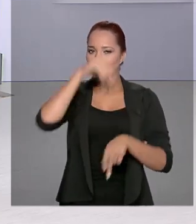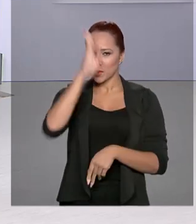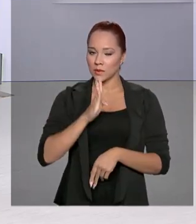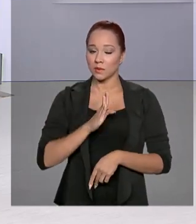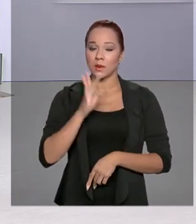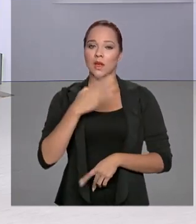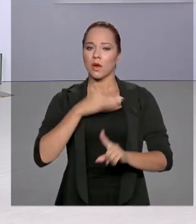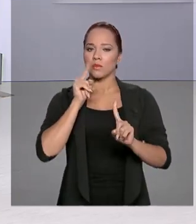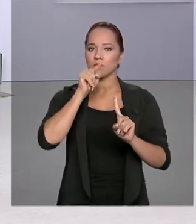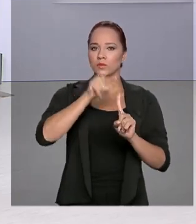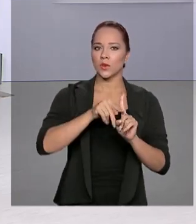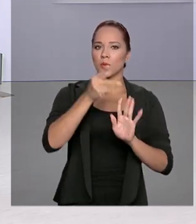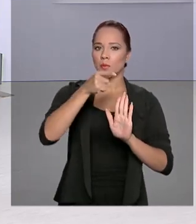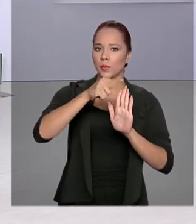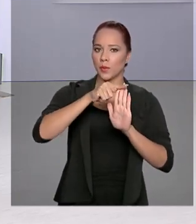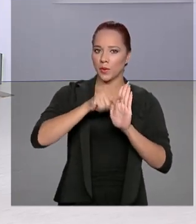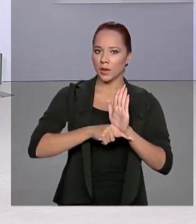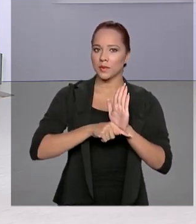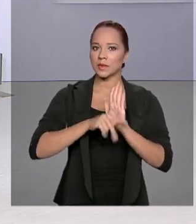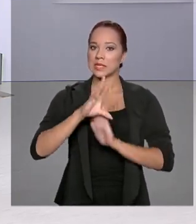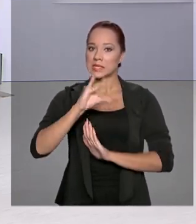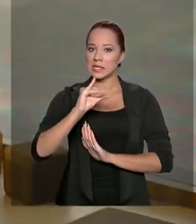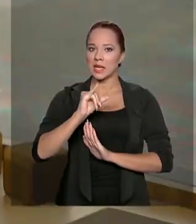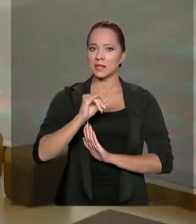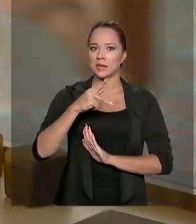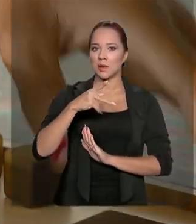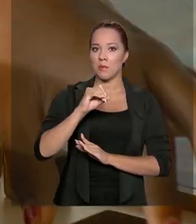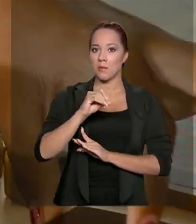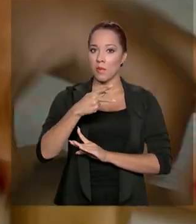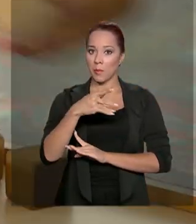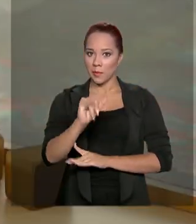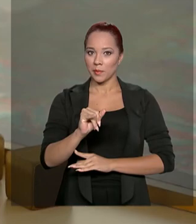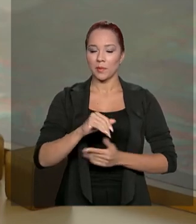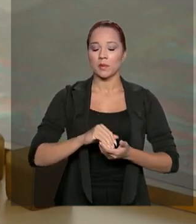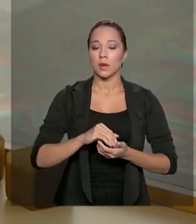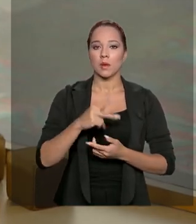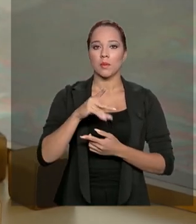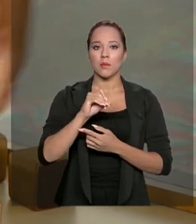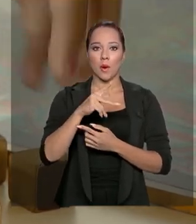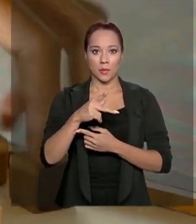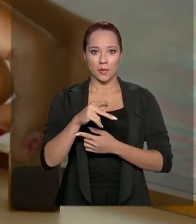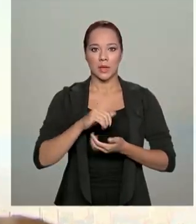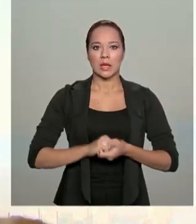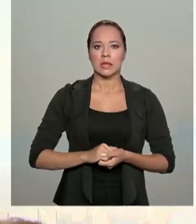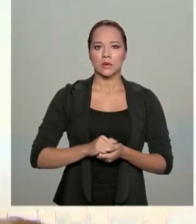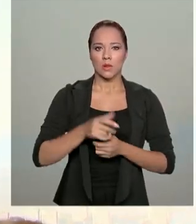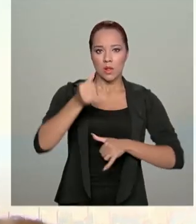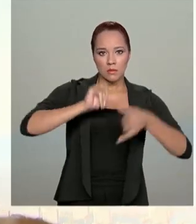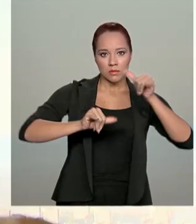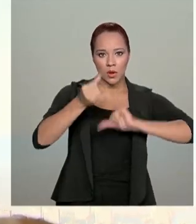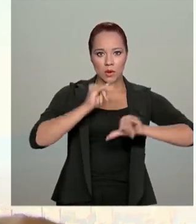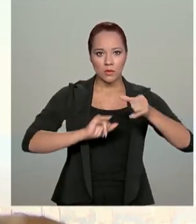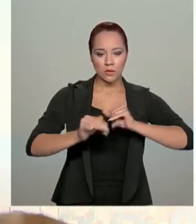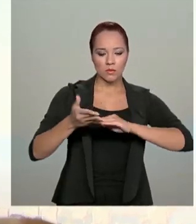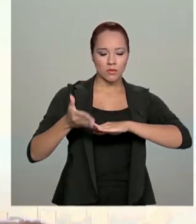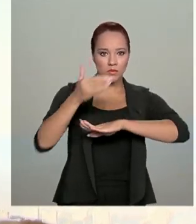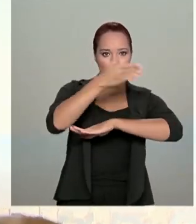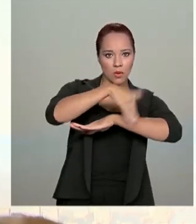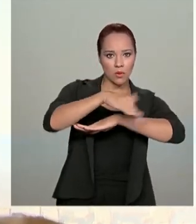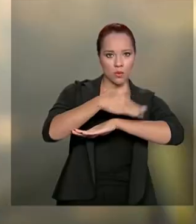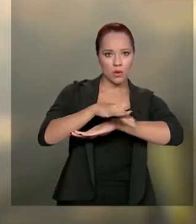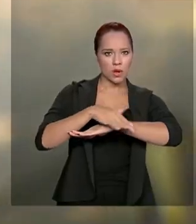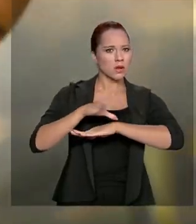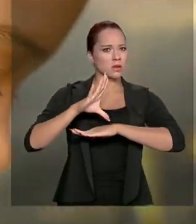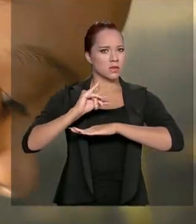objetivo do programa Ciência Pop. Dos laboratórios para as ruas. E os cientistas não usam